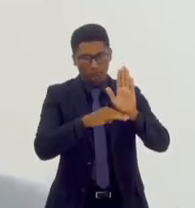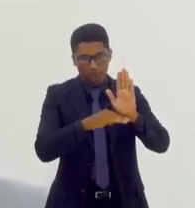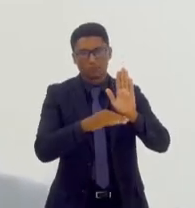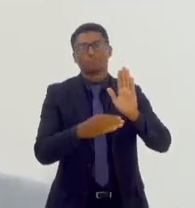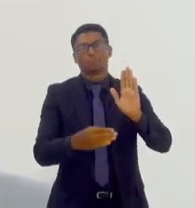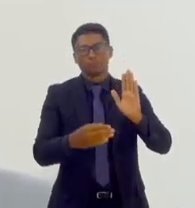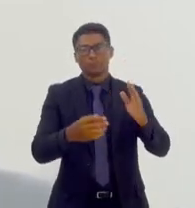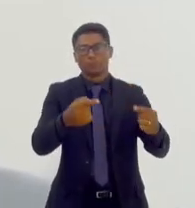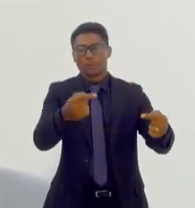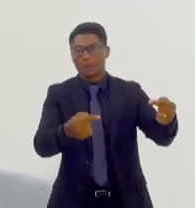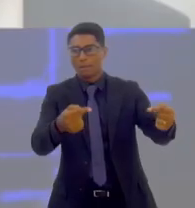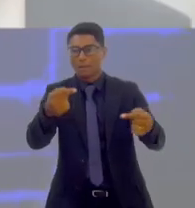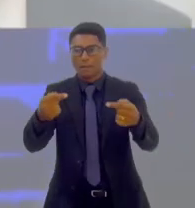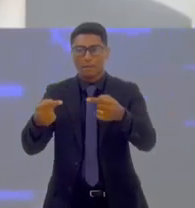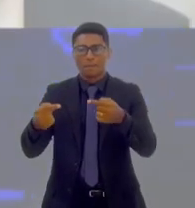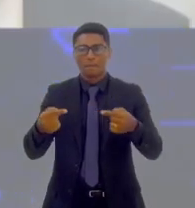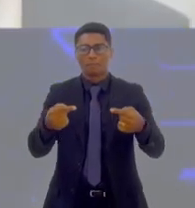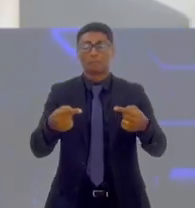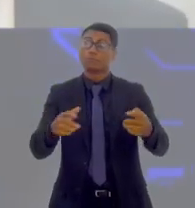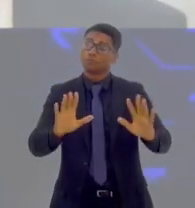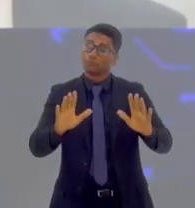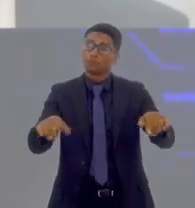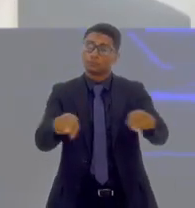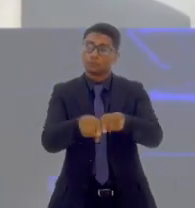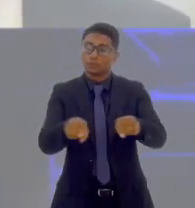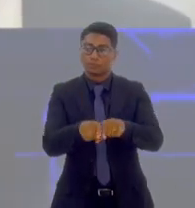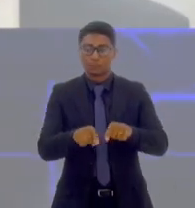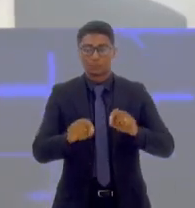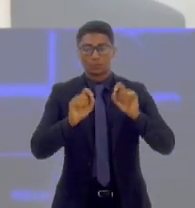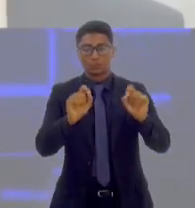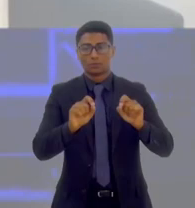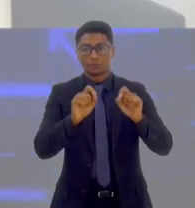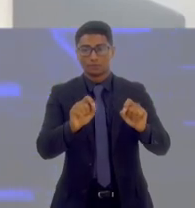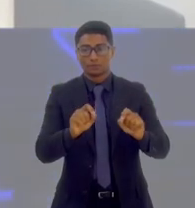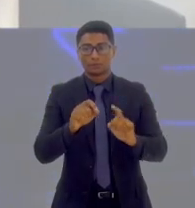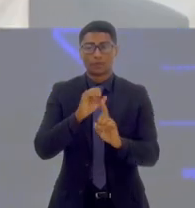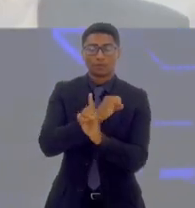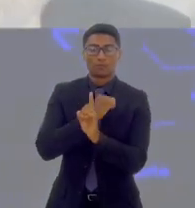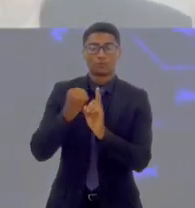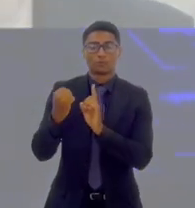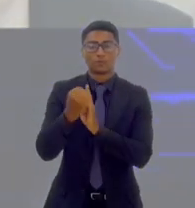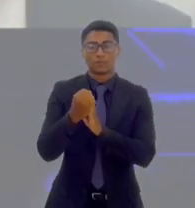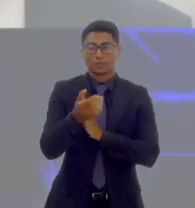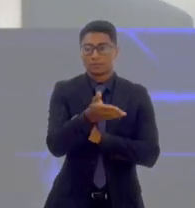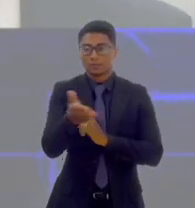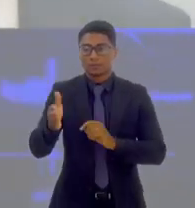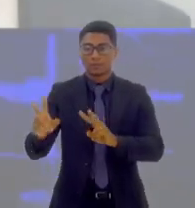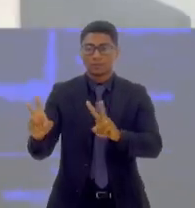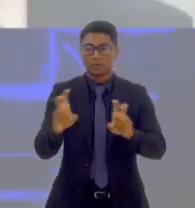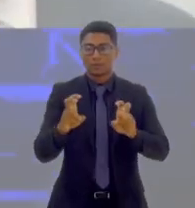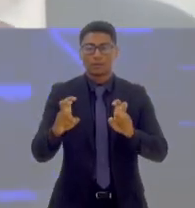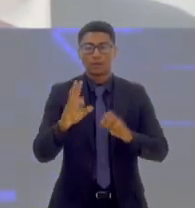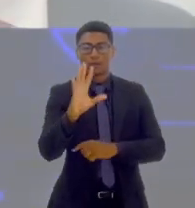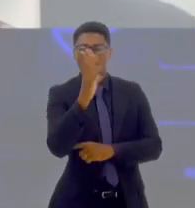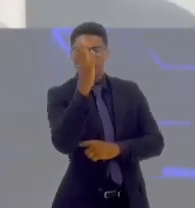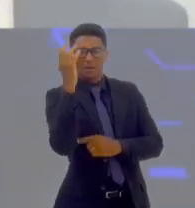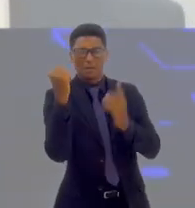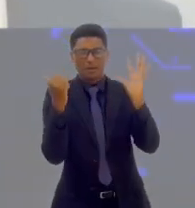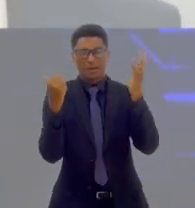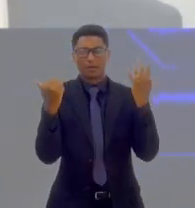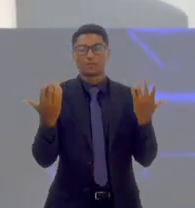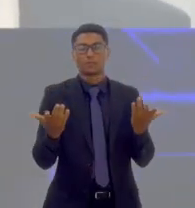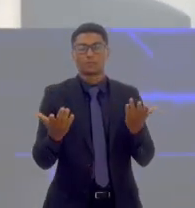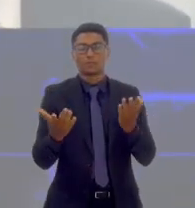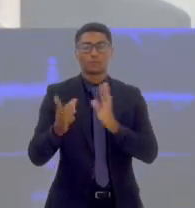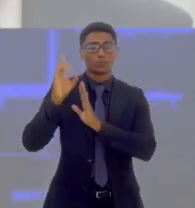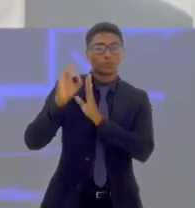marcos legais, da discussão dos marcos legais, mas também entrando pelas questões da sociedade e aí agregando meio ambiente, direitos